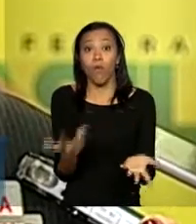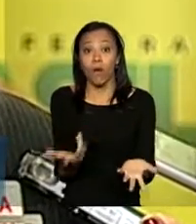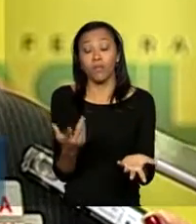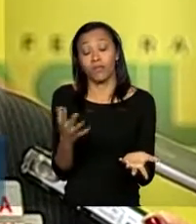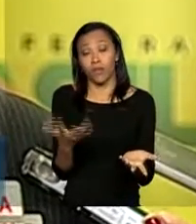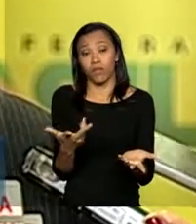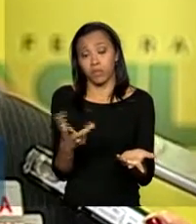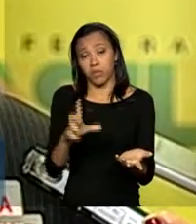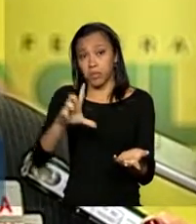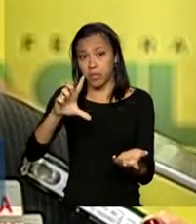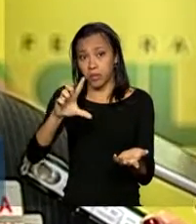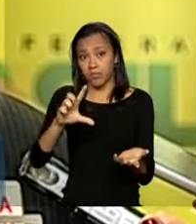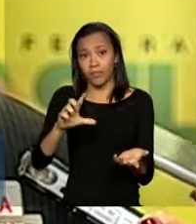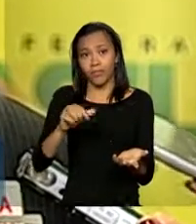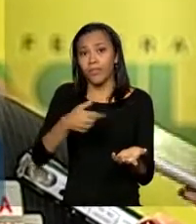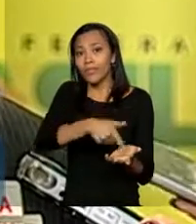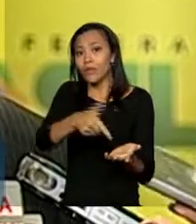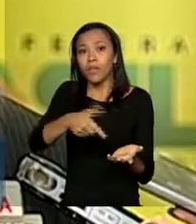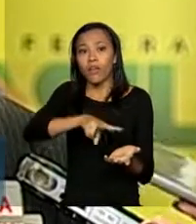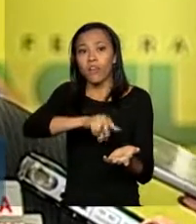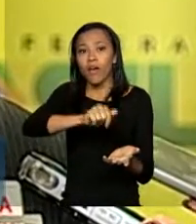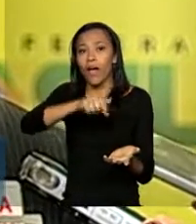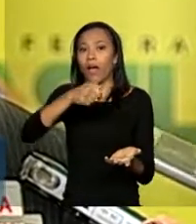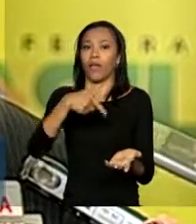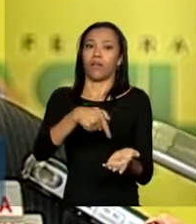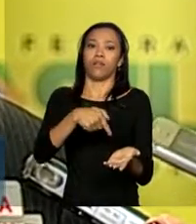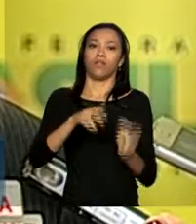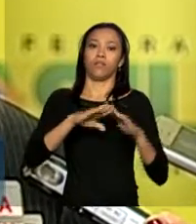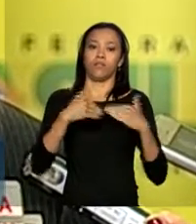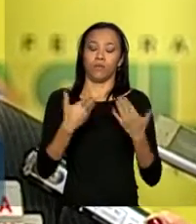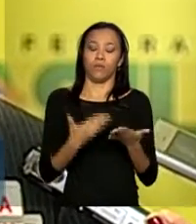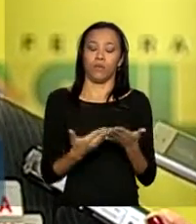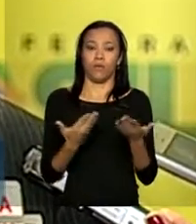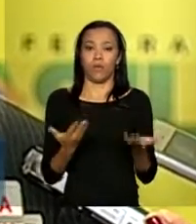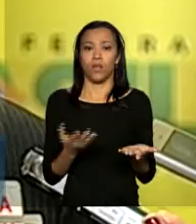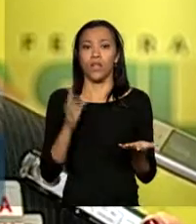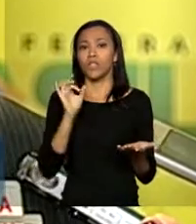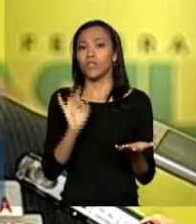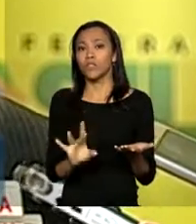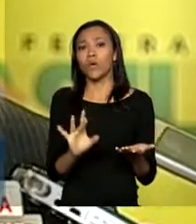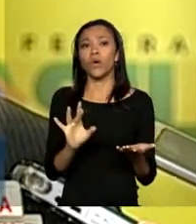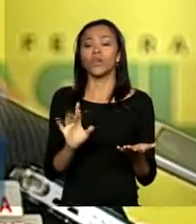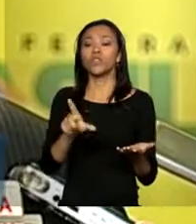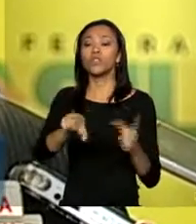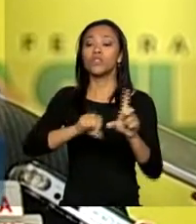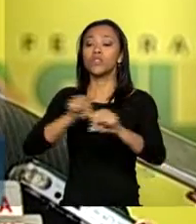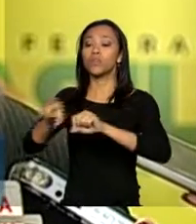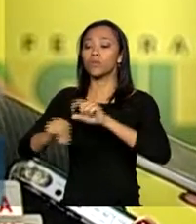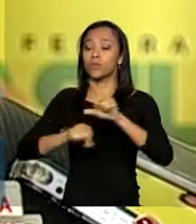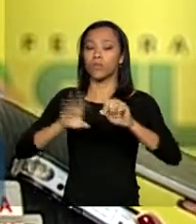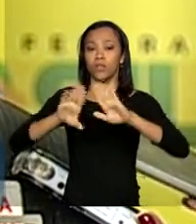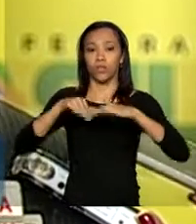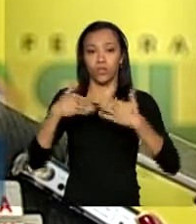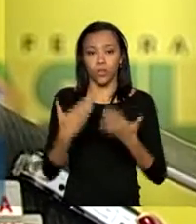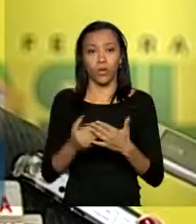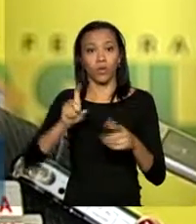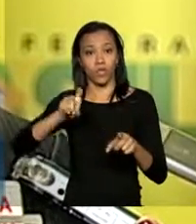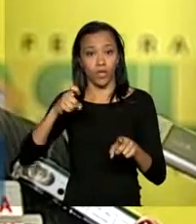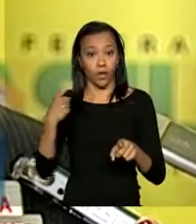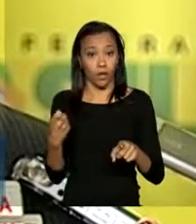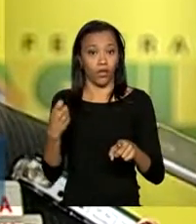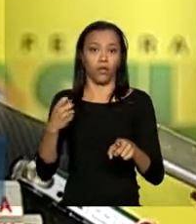muito pequena, não ter vaga, ter uma política de só admitir alunos que são familiares de ex-alunos,